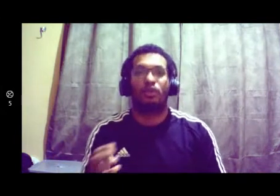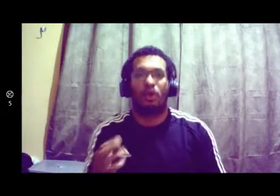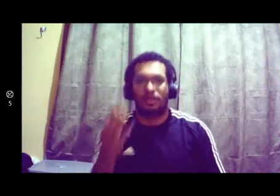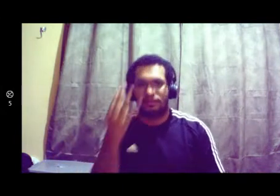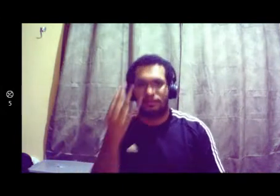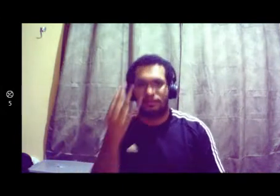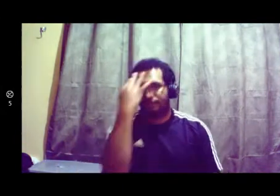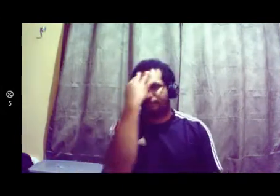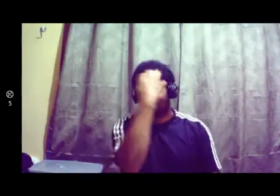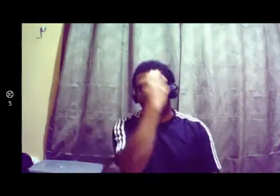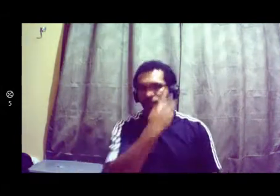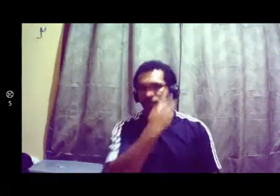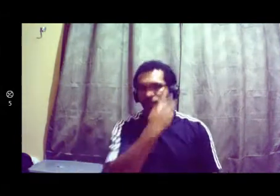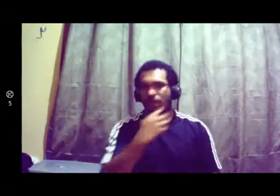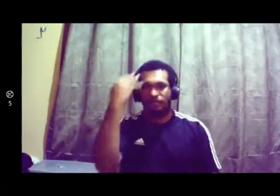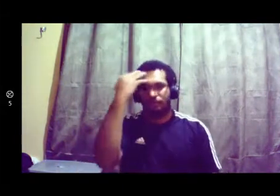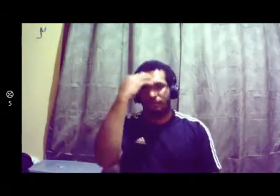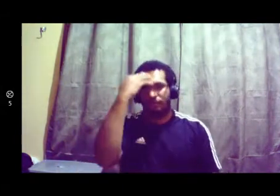4 horas.